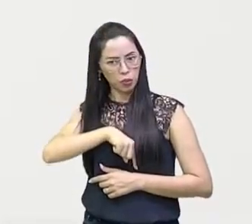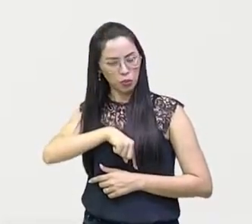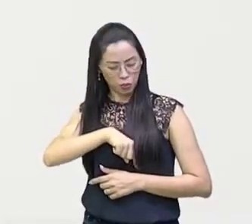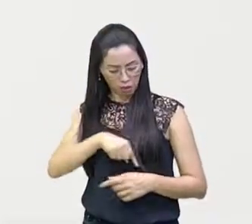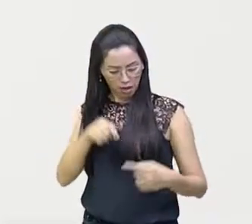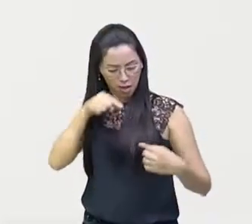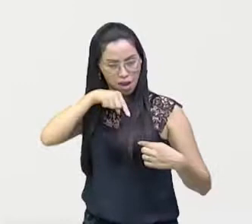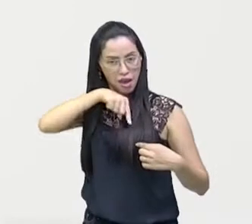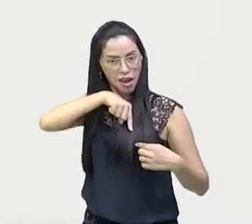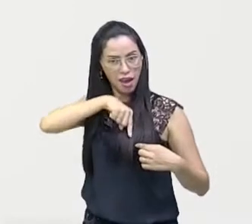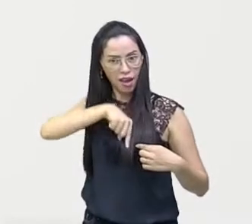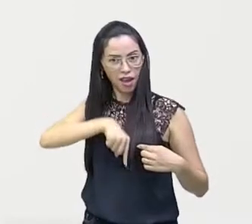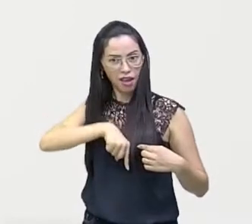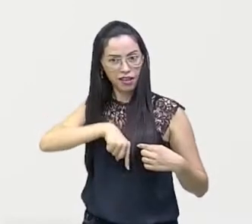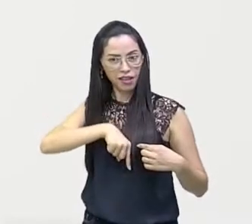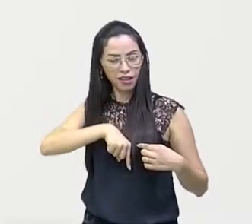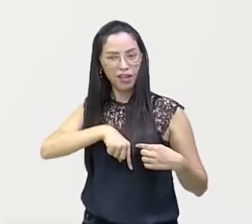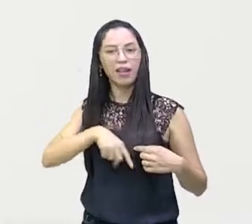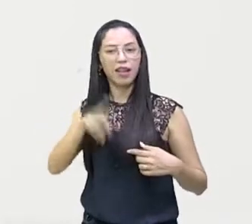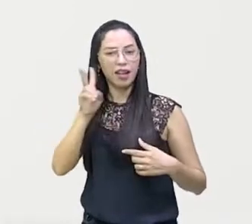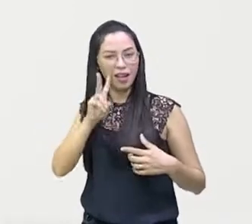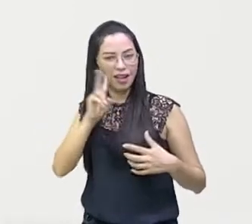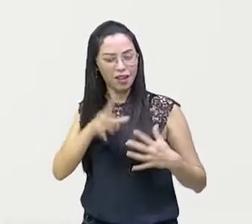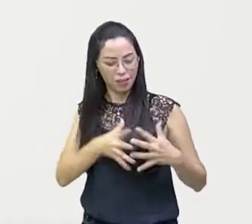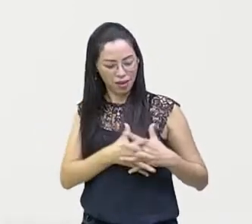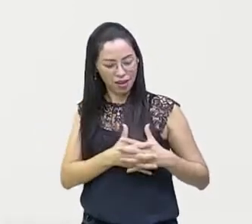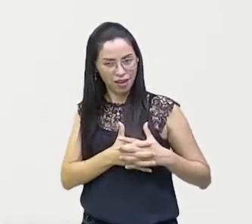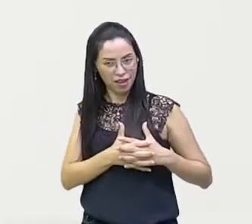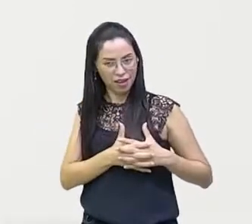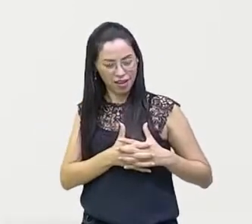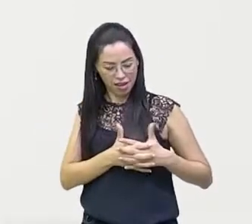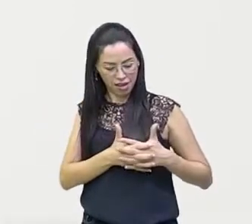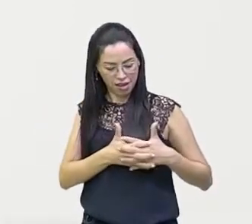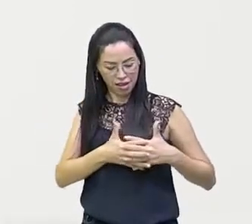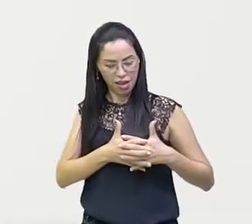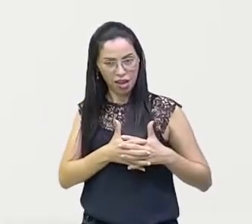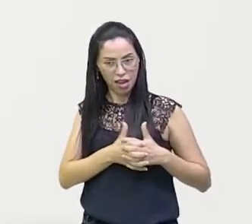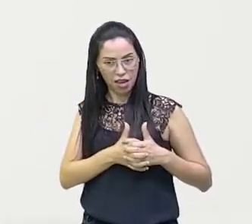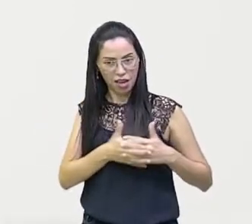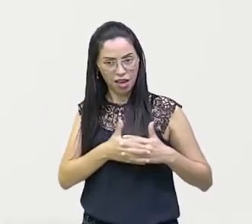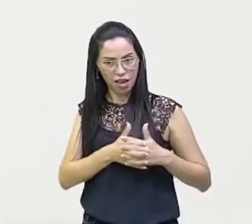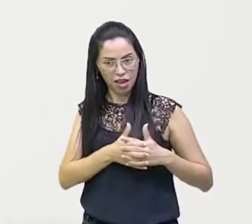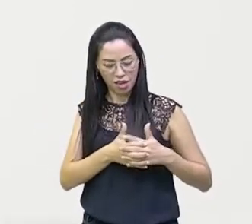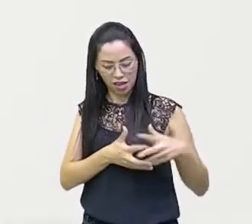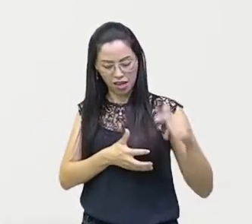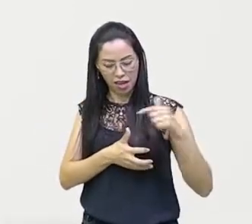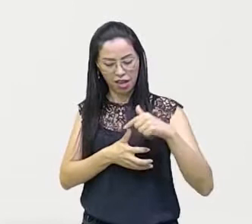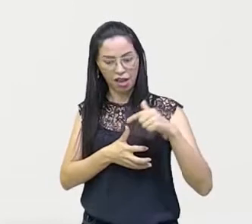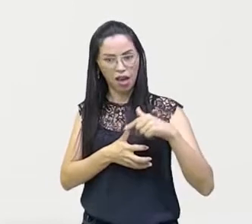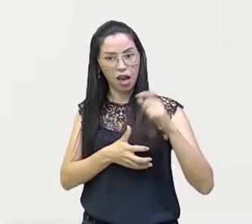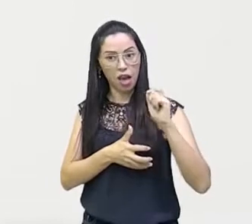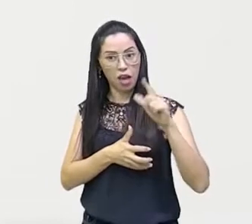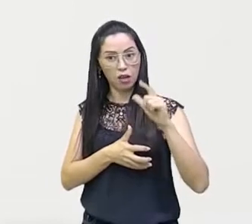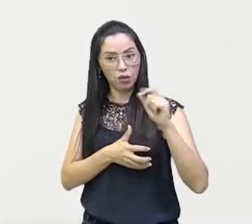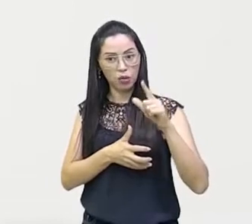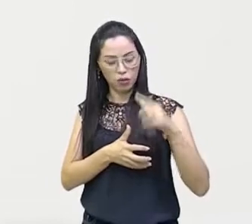Por isso essa parte azul é a parte que possui o sangue que não tem oxigênio, pouco